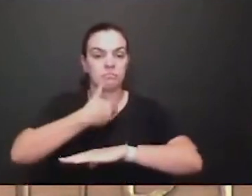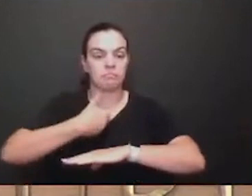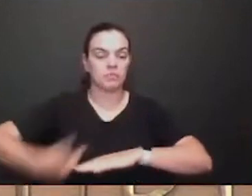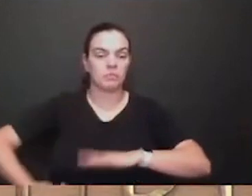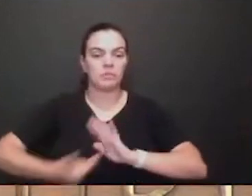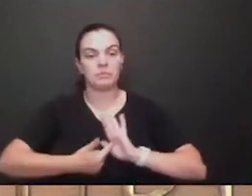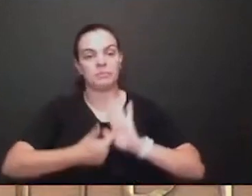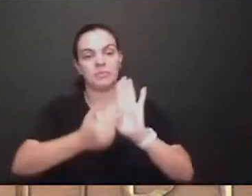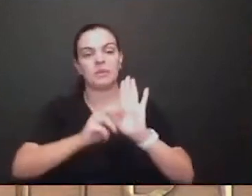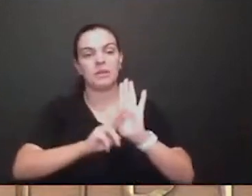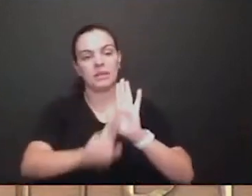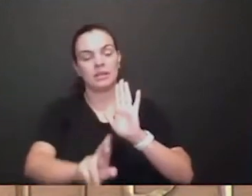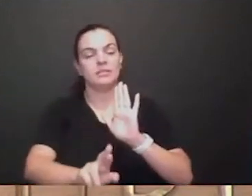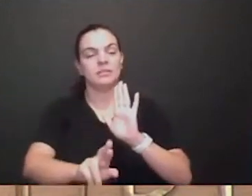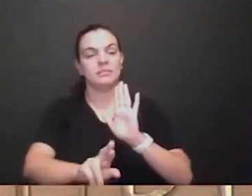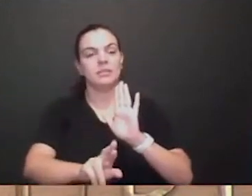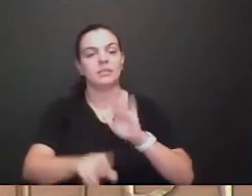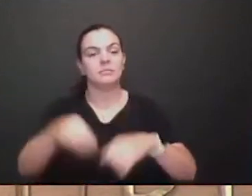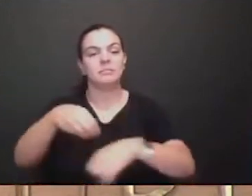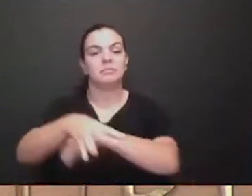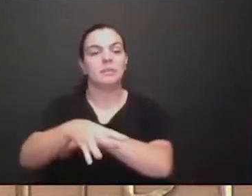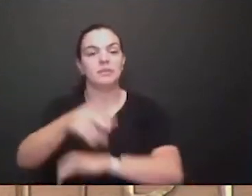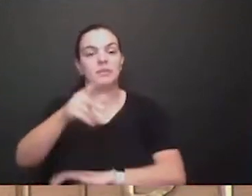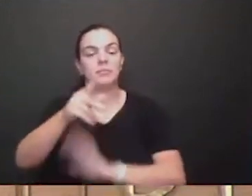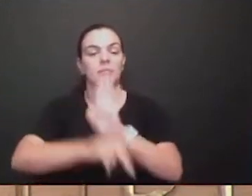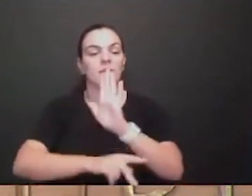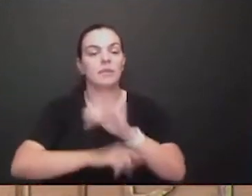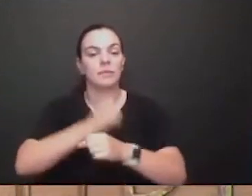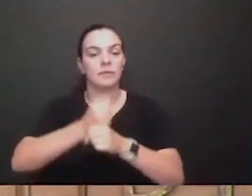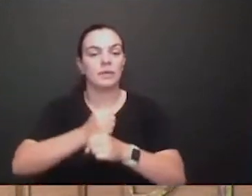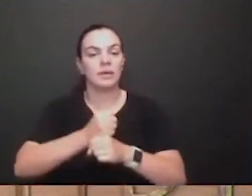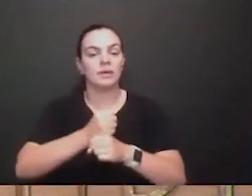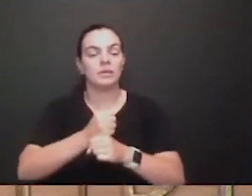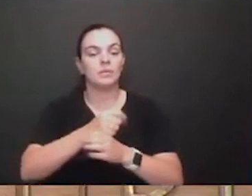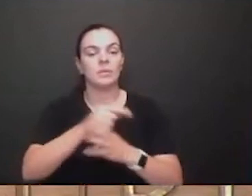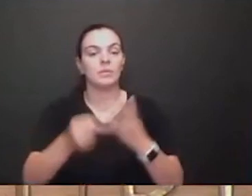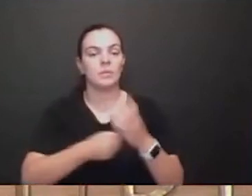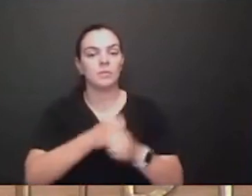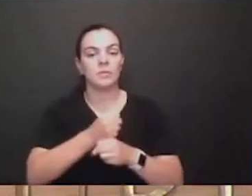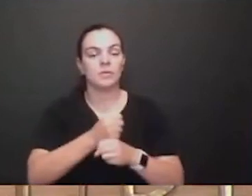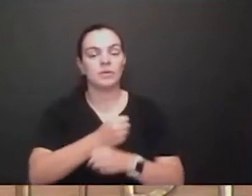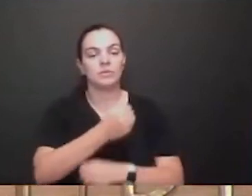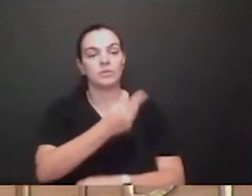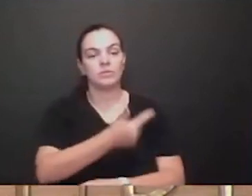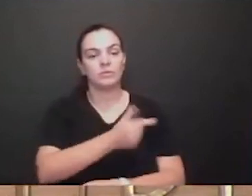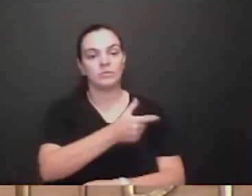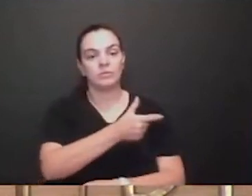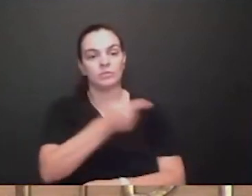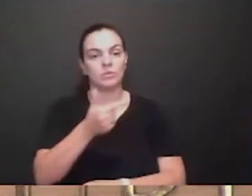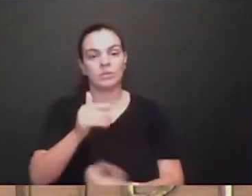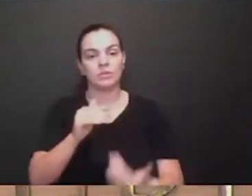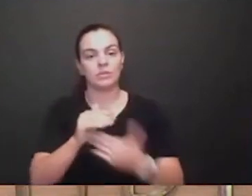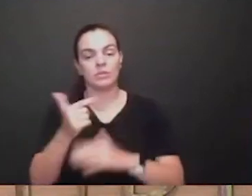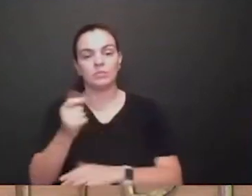e recomendações relativos ao plano plurianual para o quadriênio de 2022 a 2025, referente